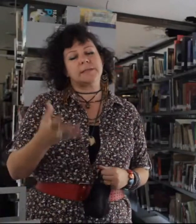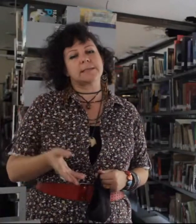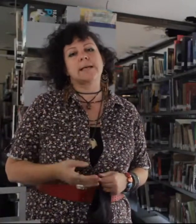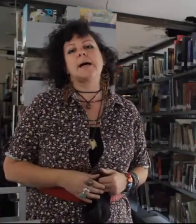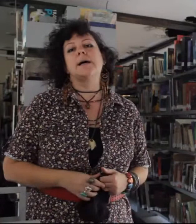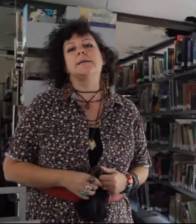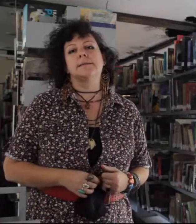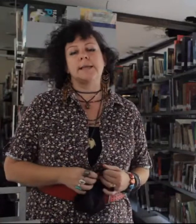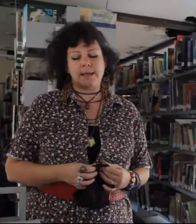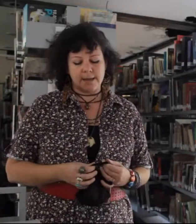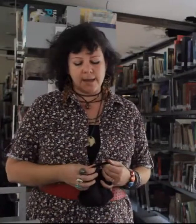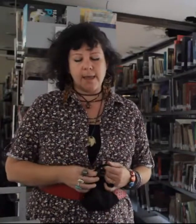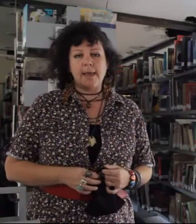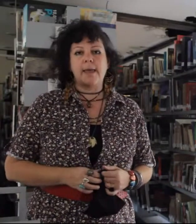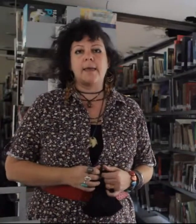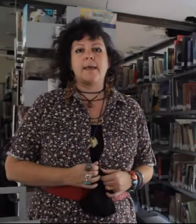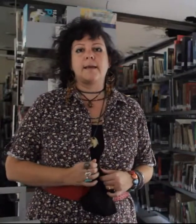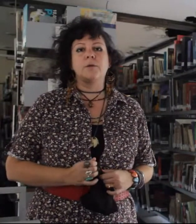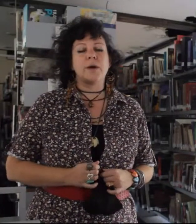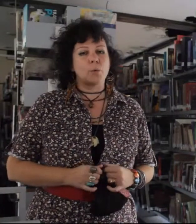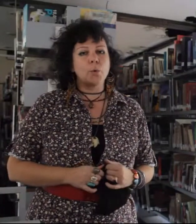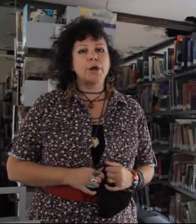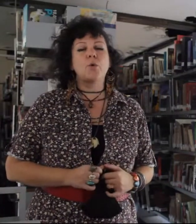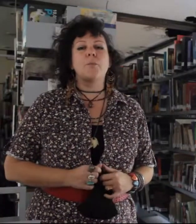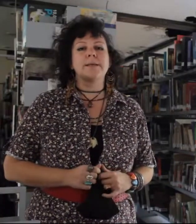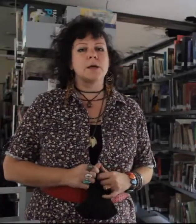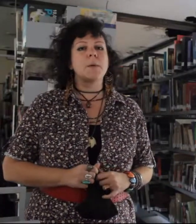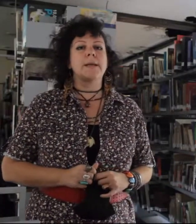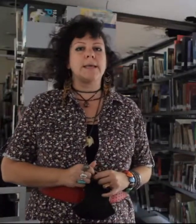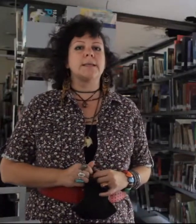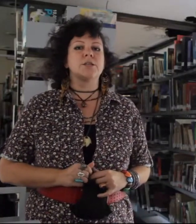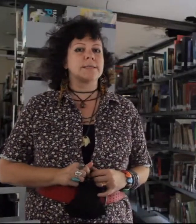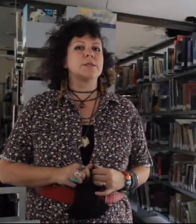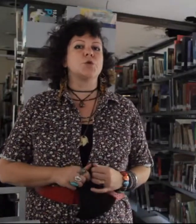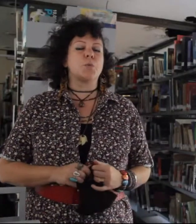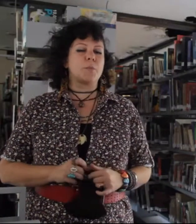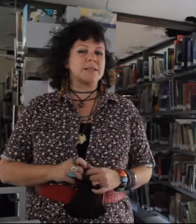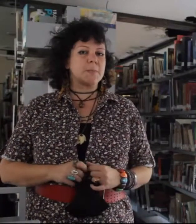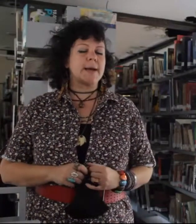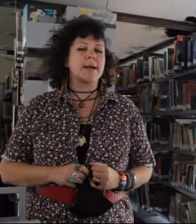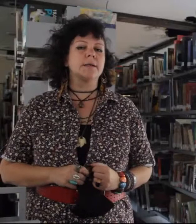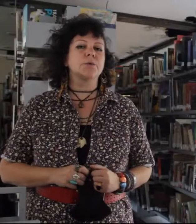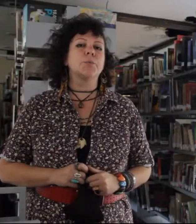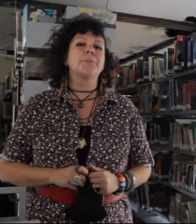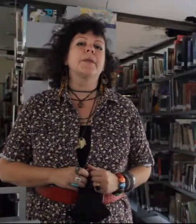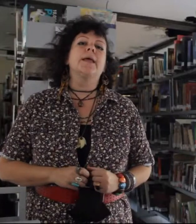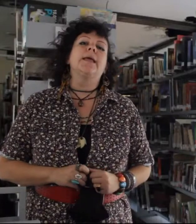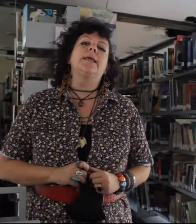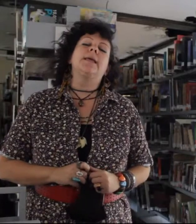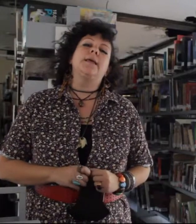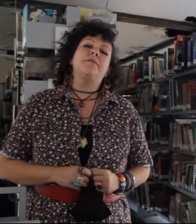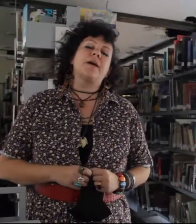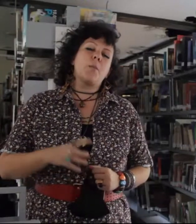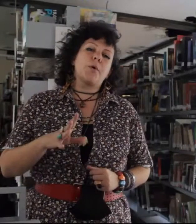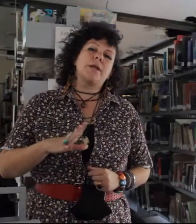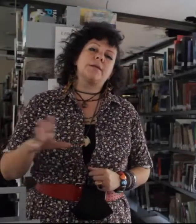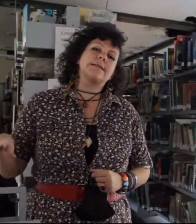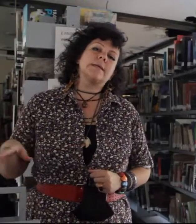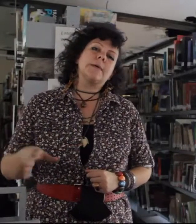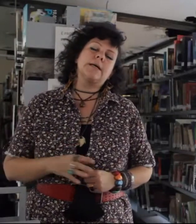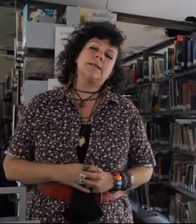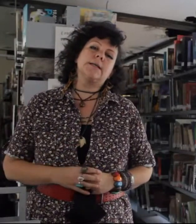pode se manifestar, né? Que não é único, mas é uma maneira da gente se sentir um pouco mais perto. E